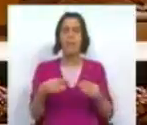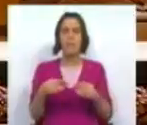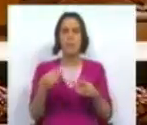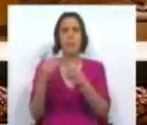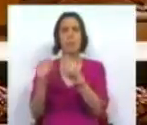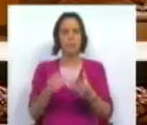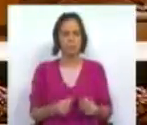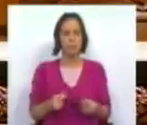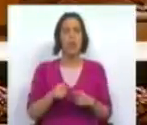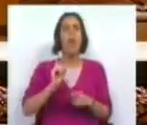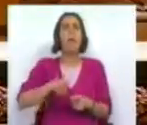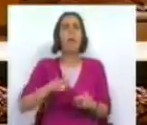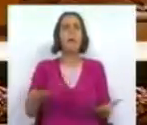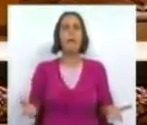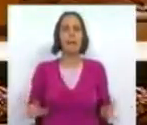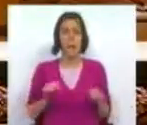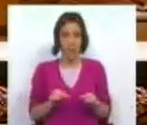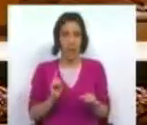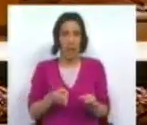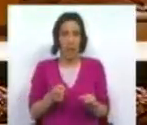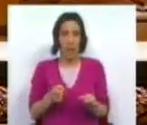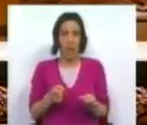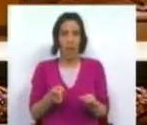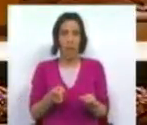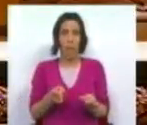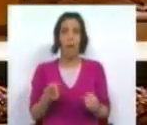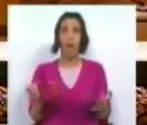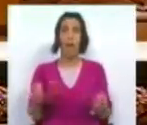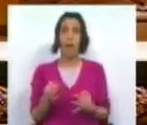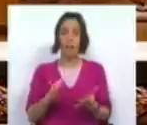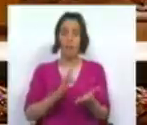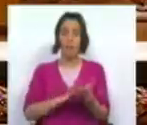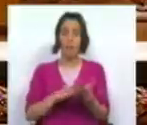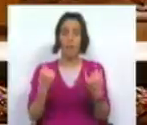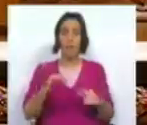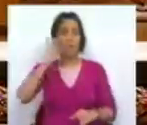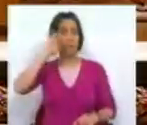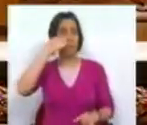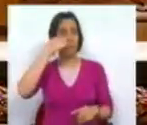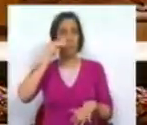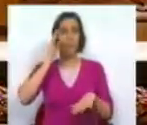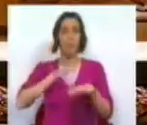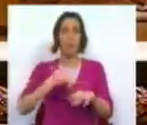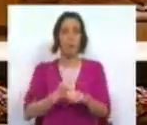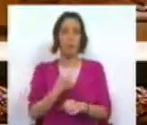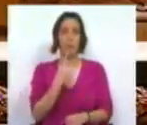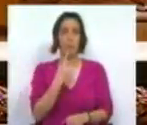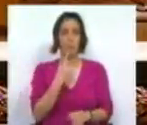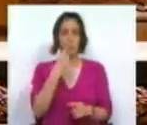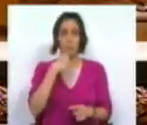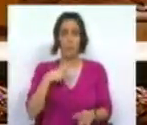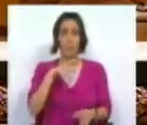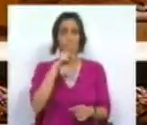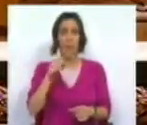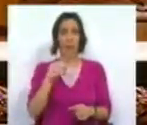flexibilização dos instrumentos de gestão serviram para quê? Para isto? Apesar da comprovada existência de prejuízos devido a trabalhos a mais e